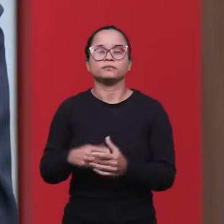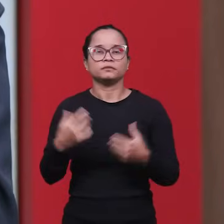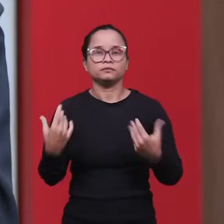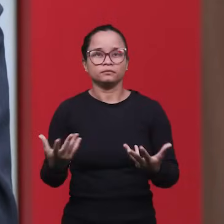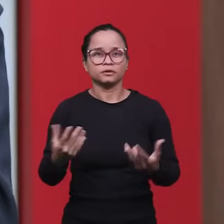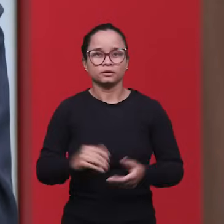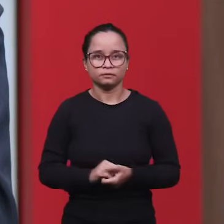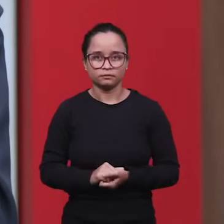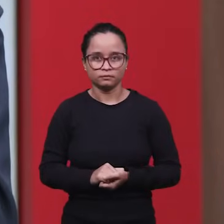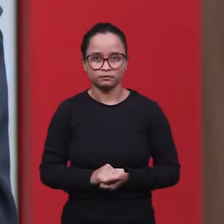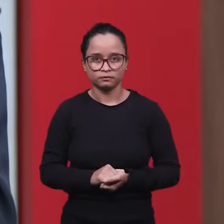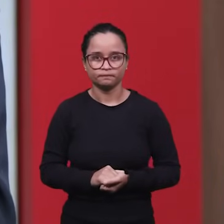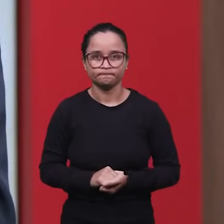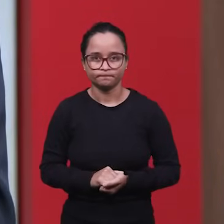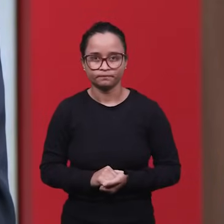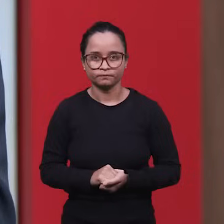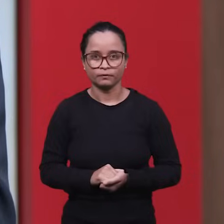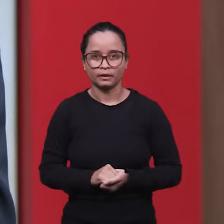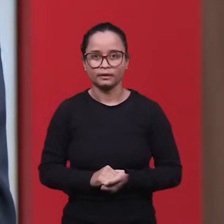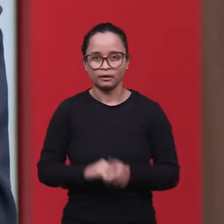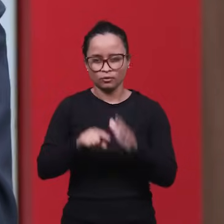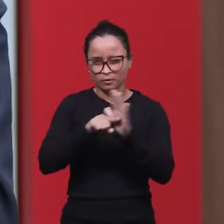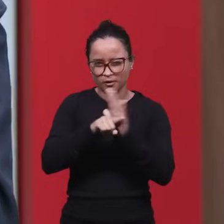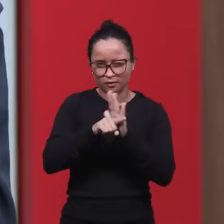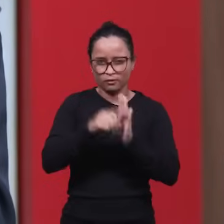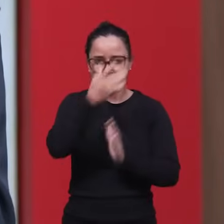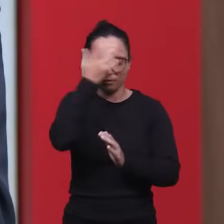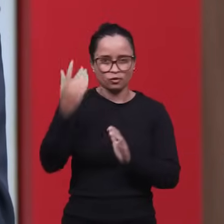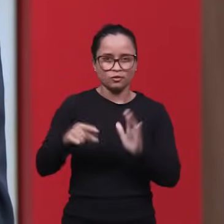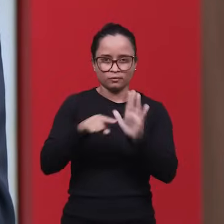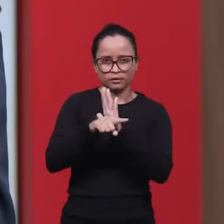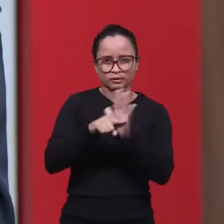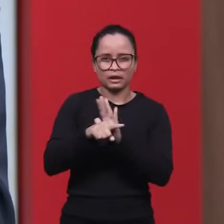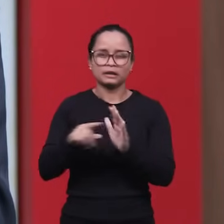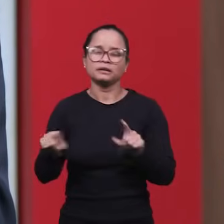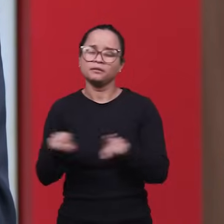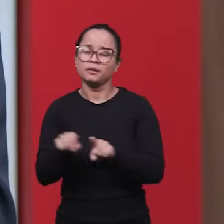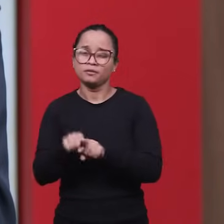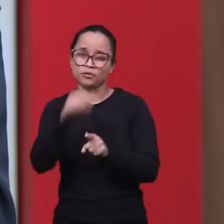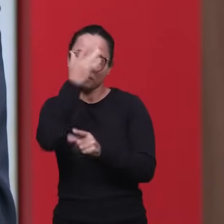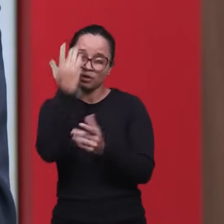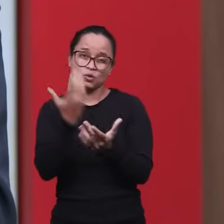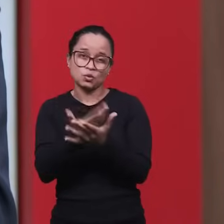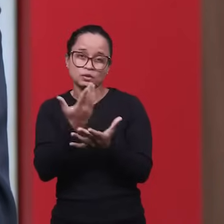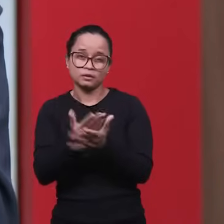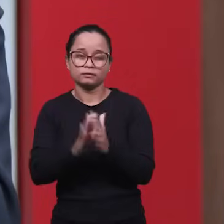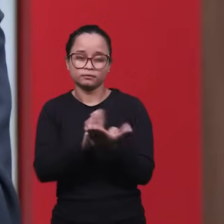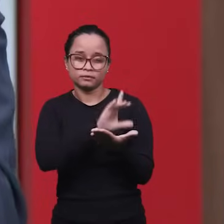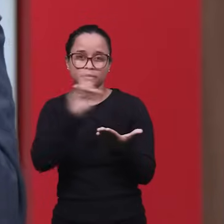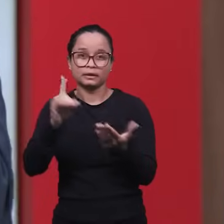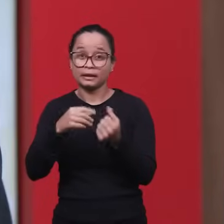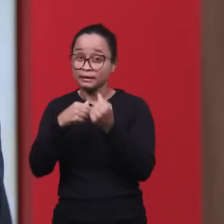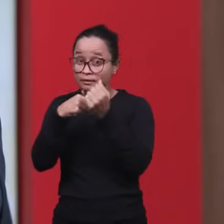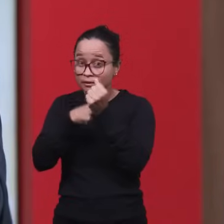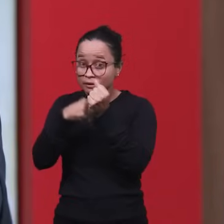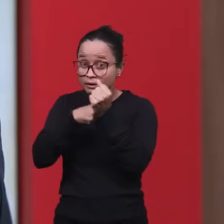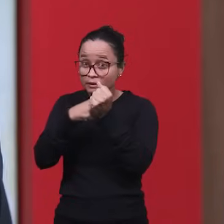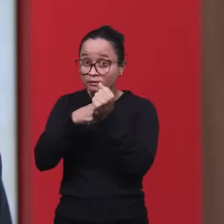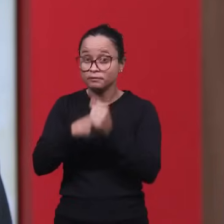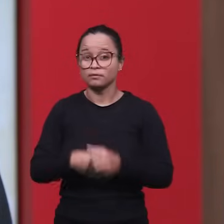Os historiadores dizem que, e até mesmo os estudiosos da Bíblia dizem que esse